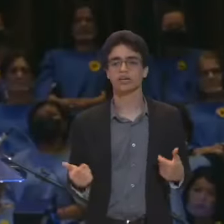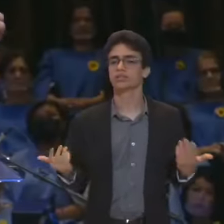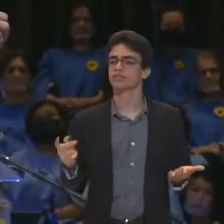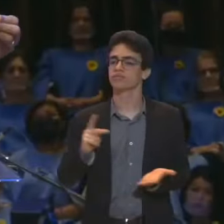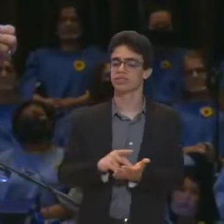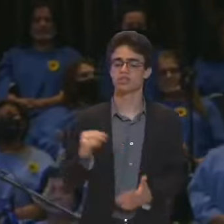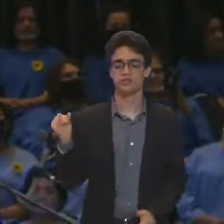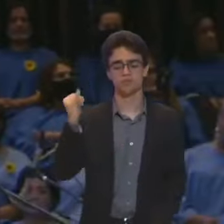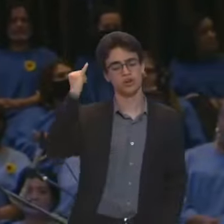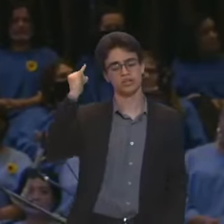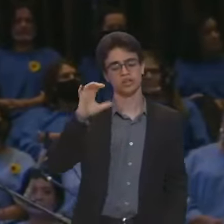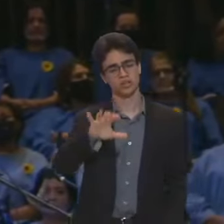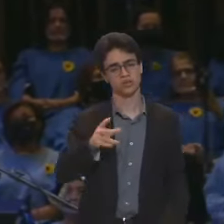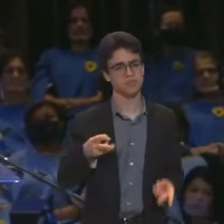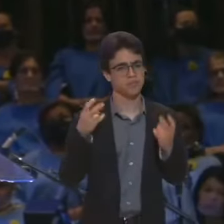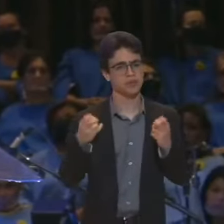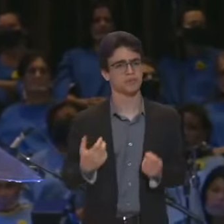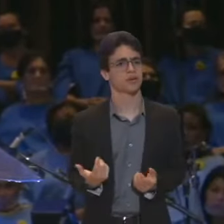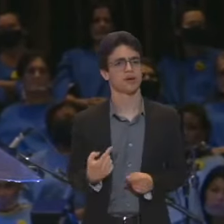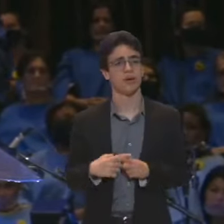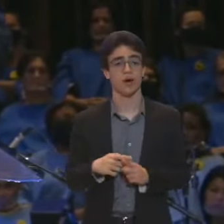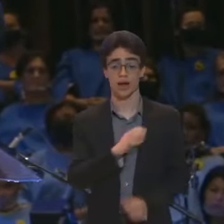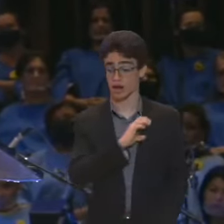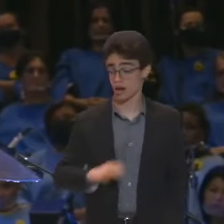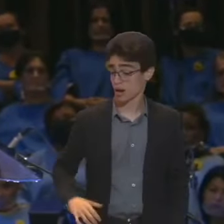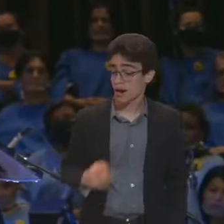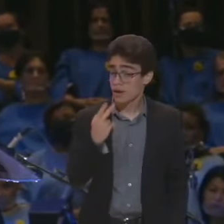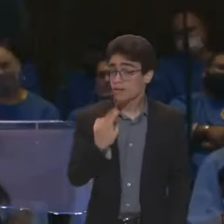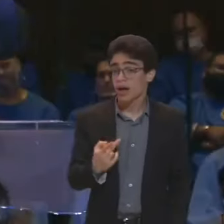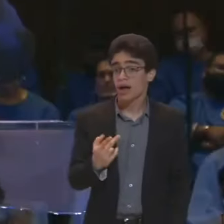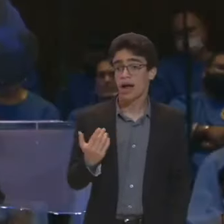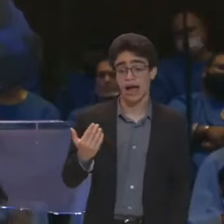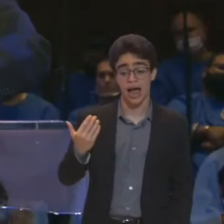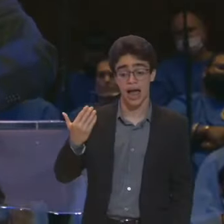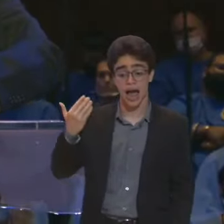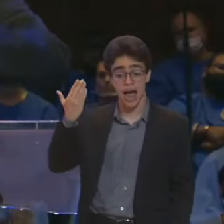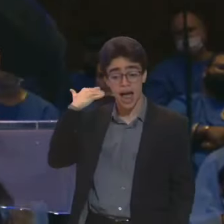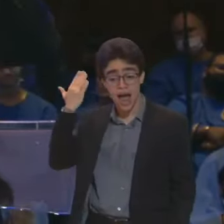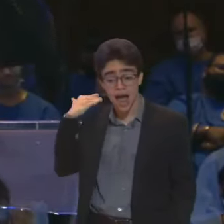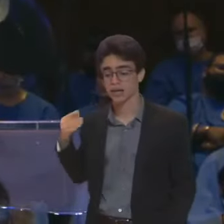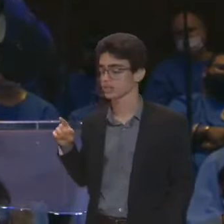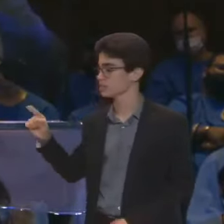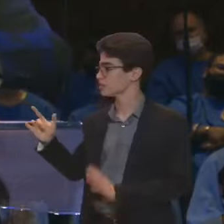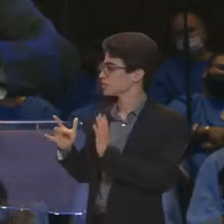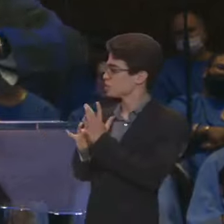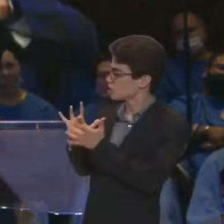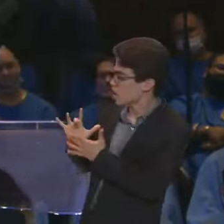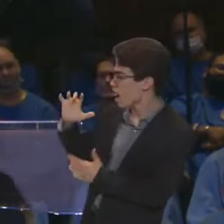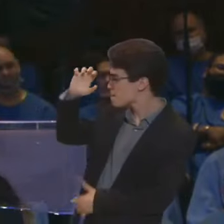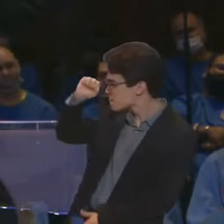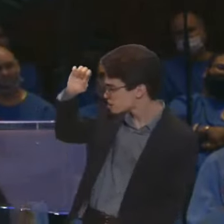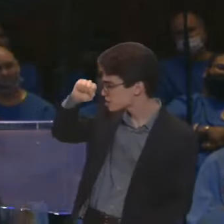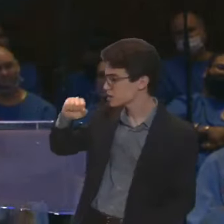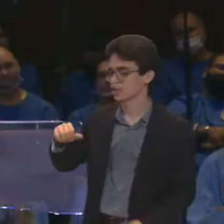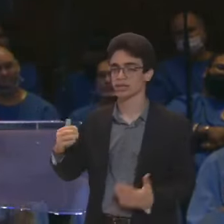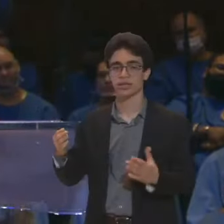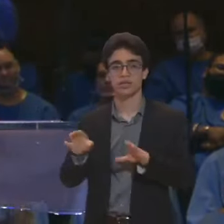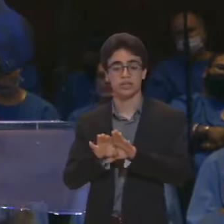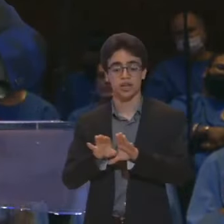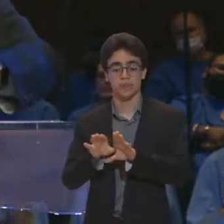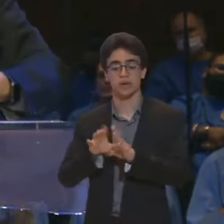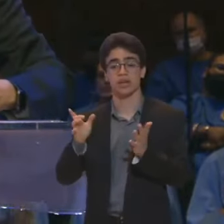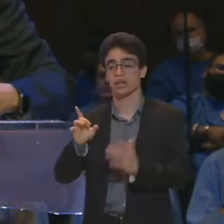Muito importante isso aí. De Cristo, o texto diz: como aprendestes de Cristo, aprendestes, como também Deus em